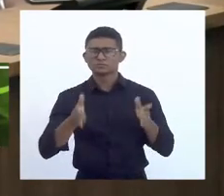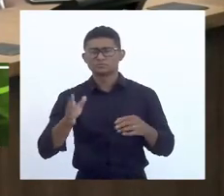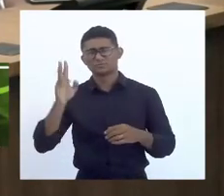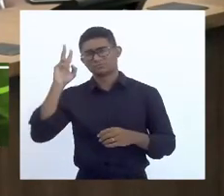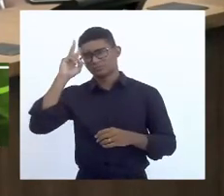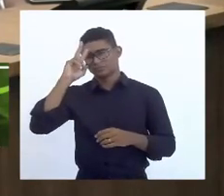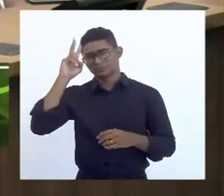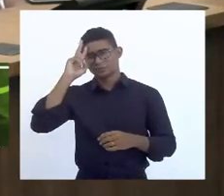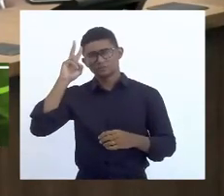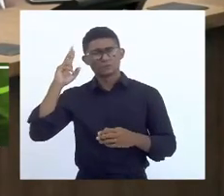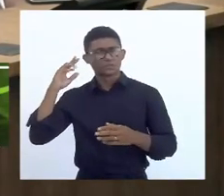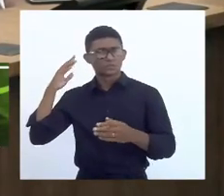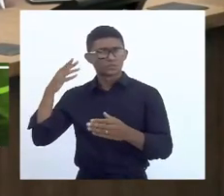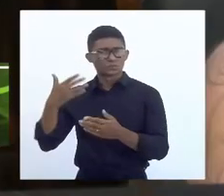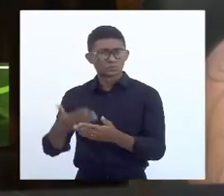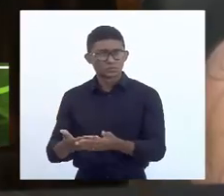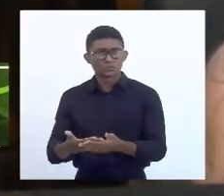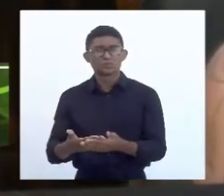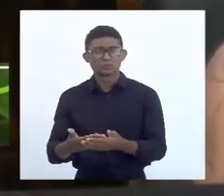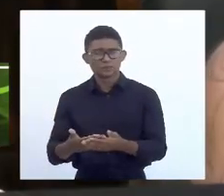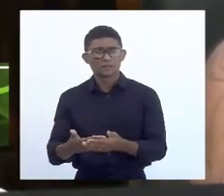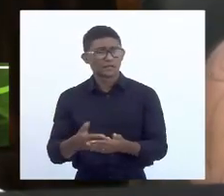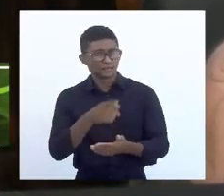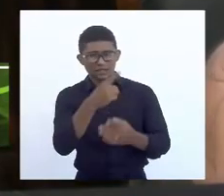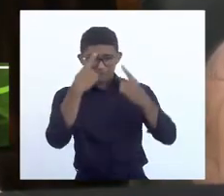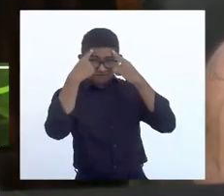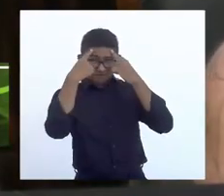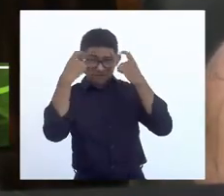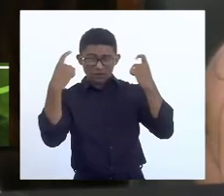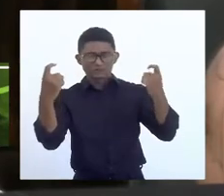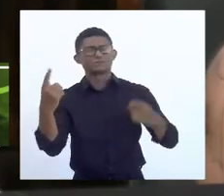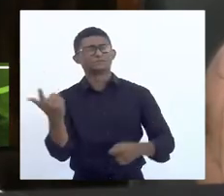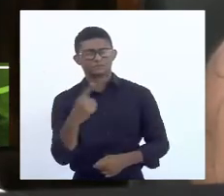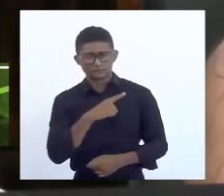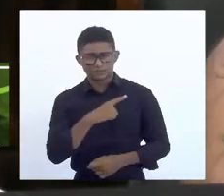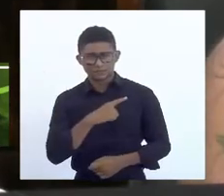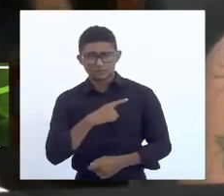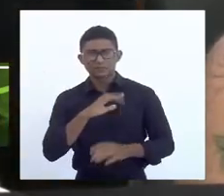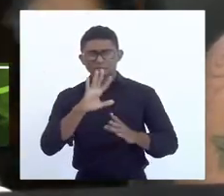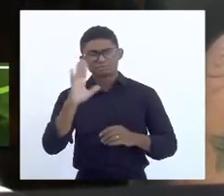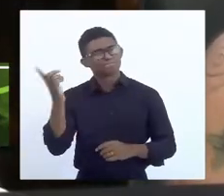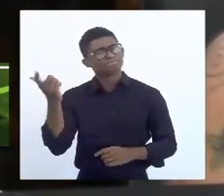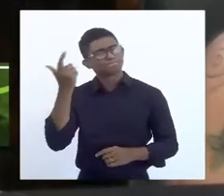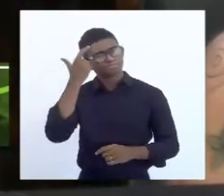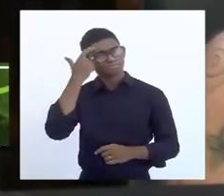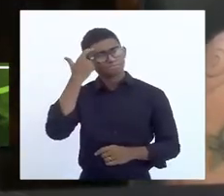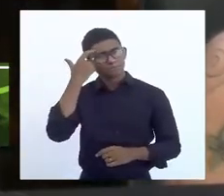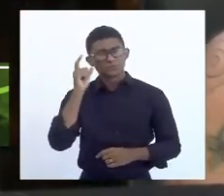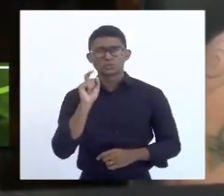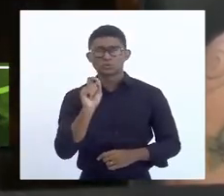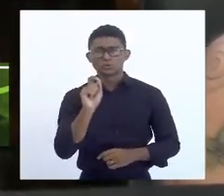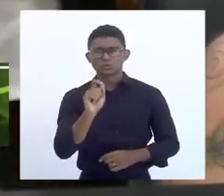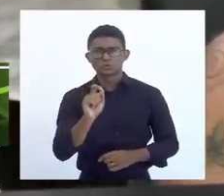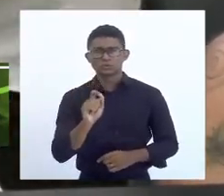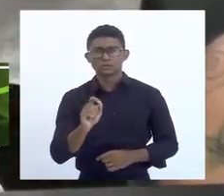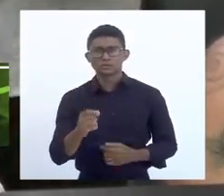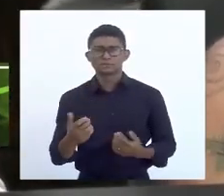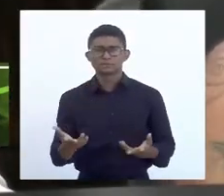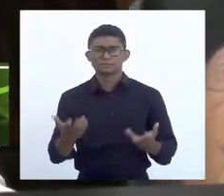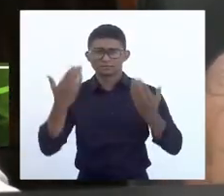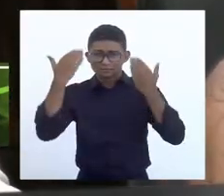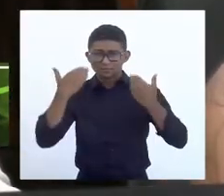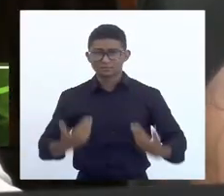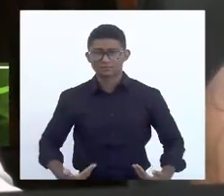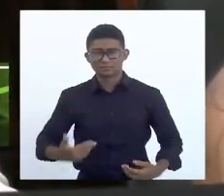condicionadas, a violência já é grande, imagina sequer essa negra,